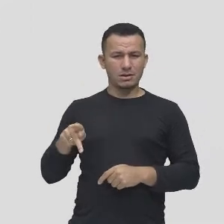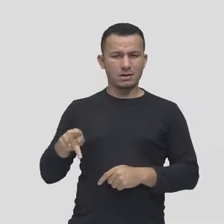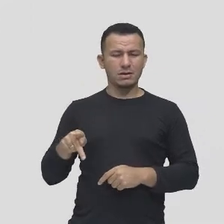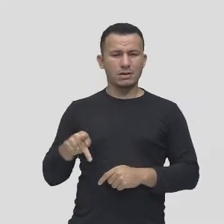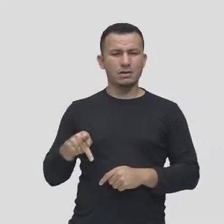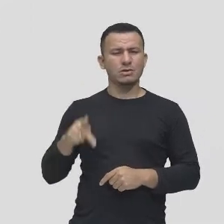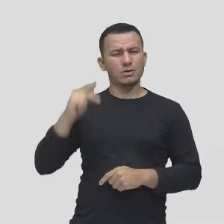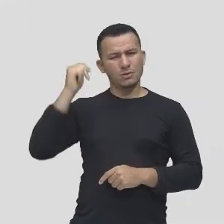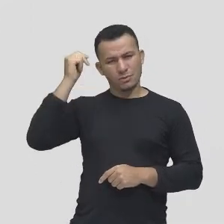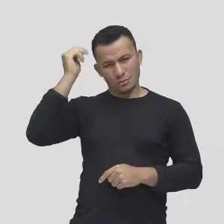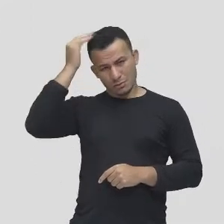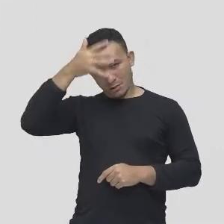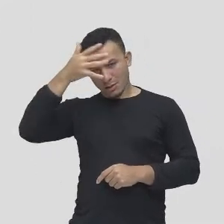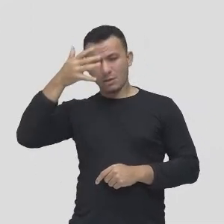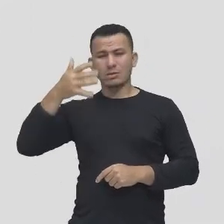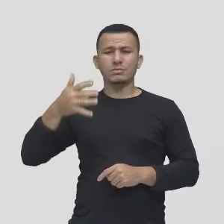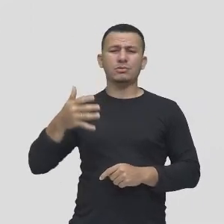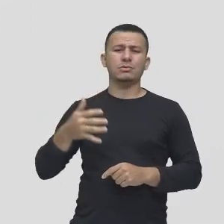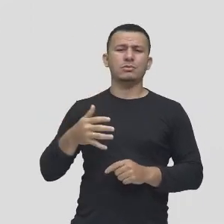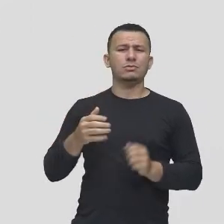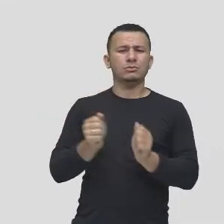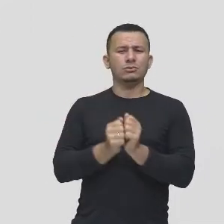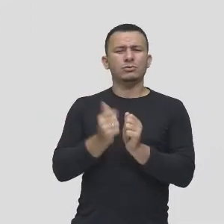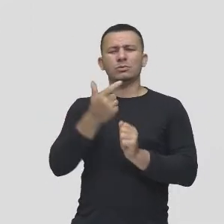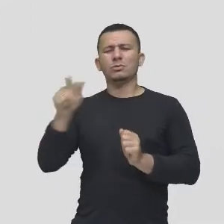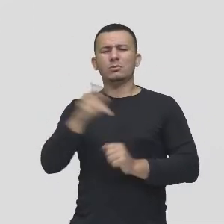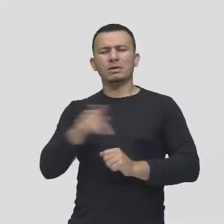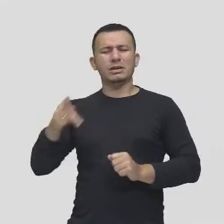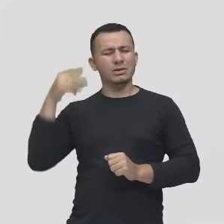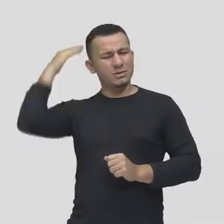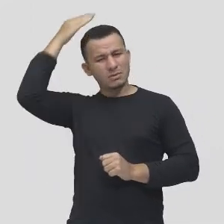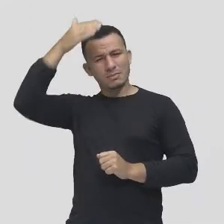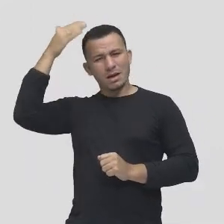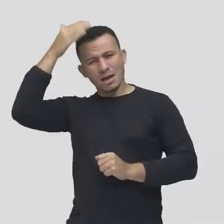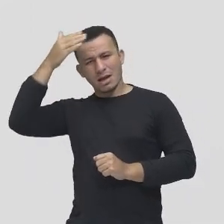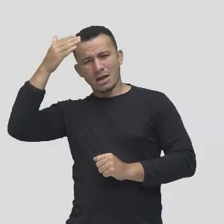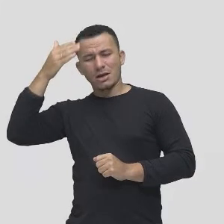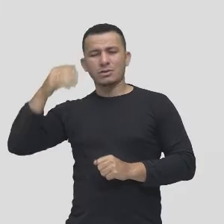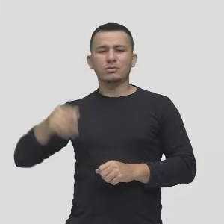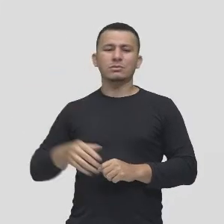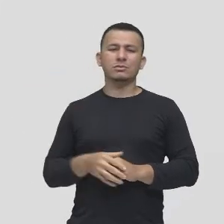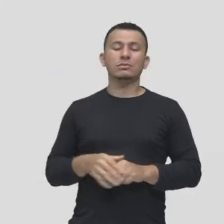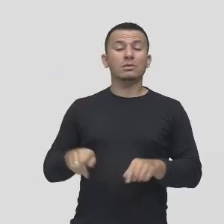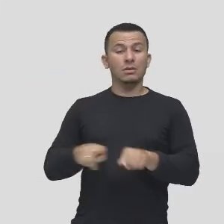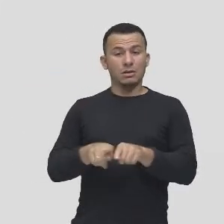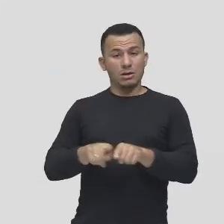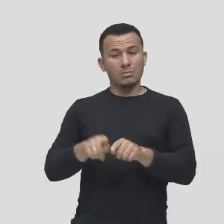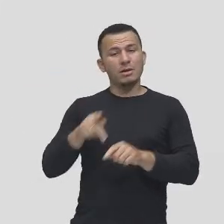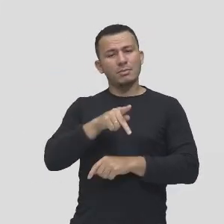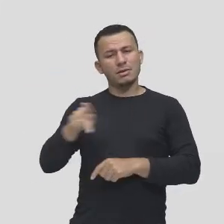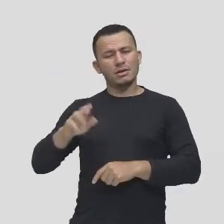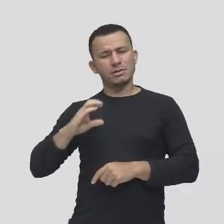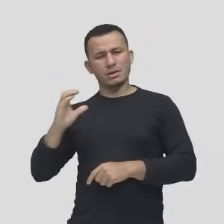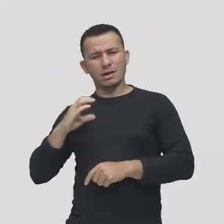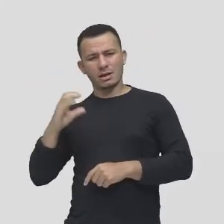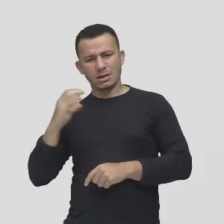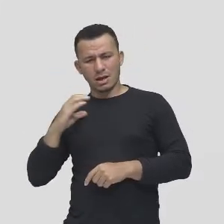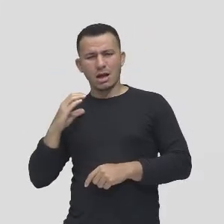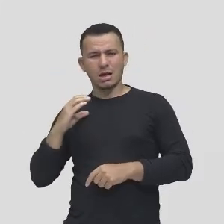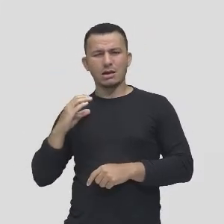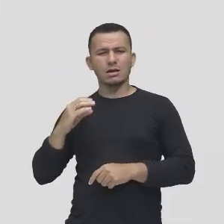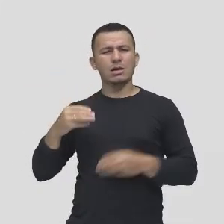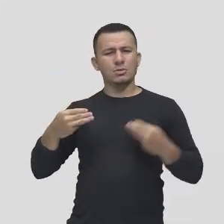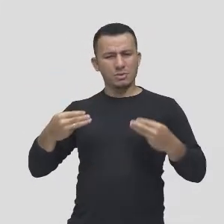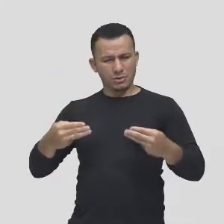Donald Trump, junto com o Pinheira Neto lá do México e o Justin Trudeau do Canadá, o primeiro-ministro de lá,